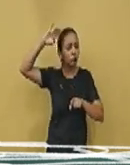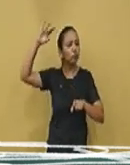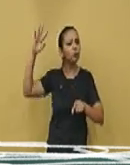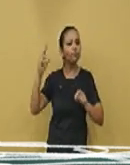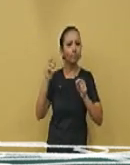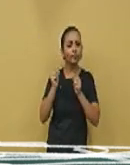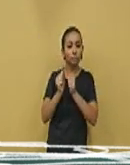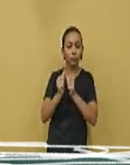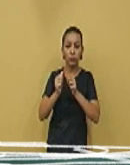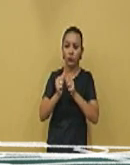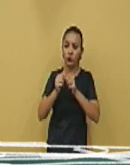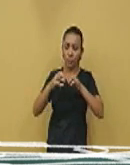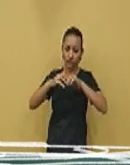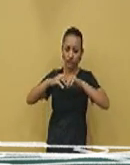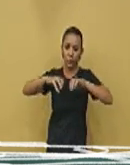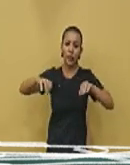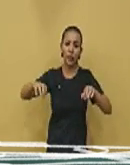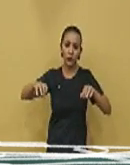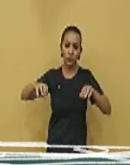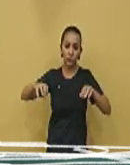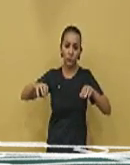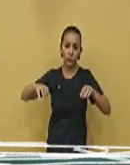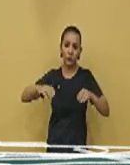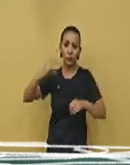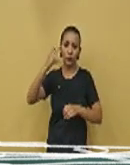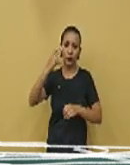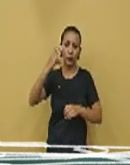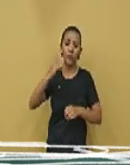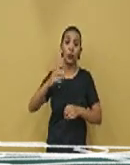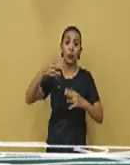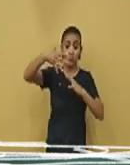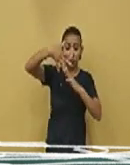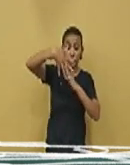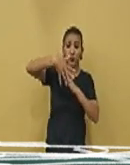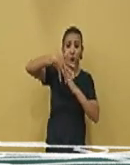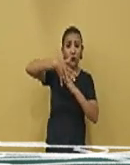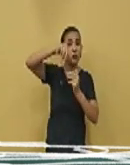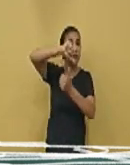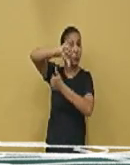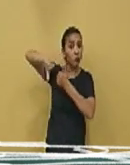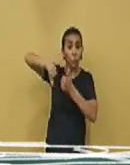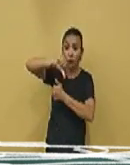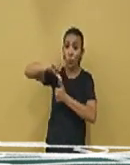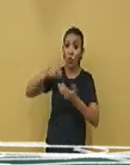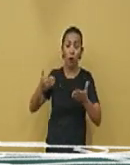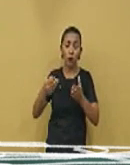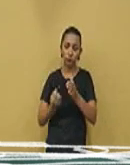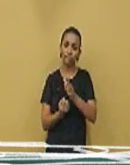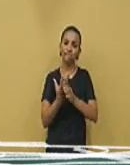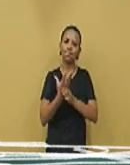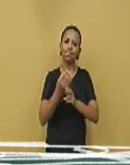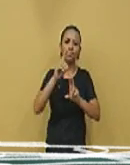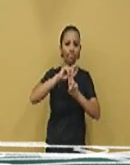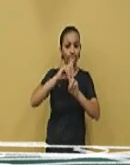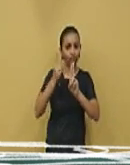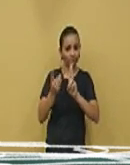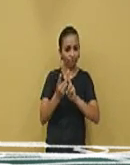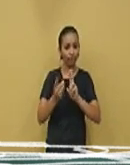desmembramento do Centro Universitário de Dourados, da UFMS, transformando em UFGD.